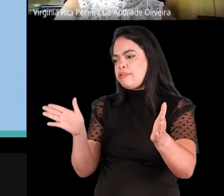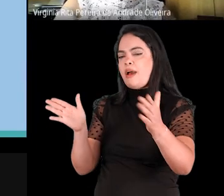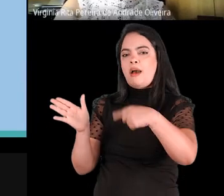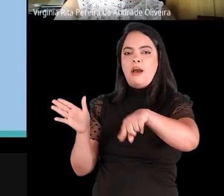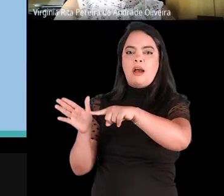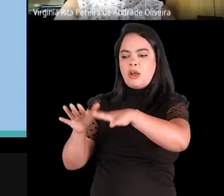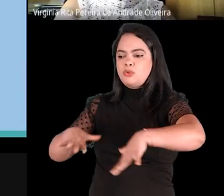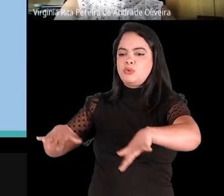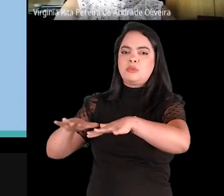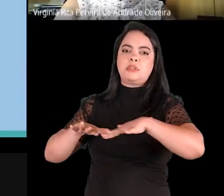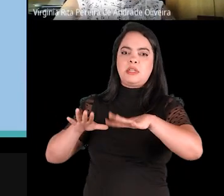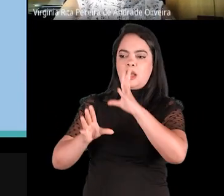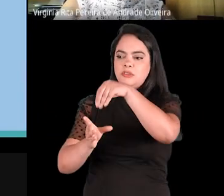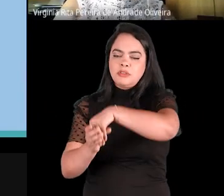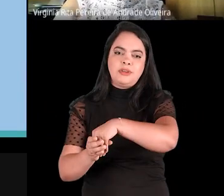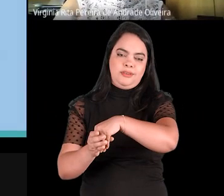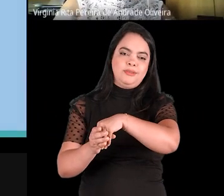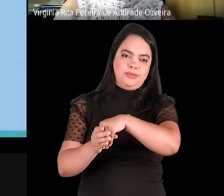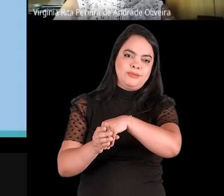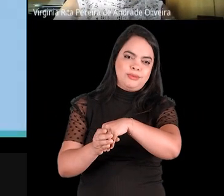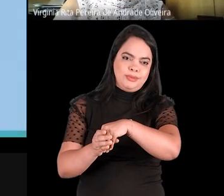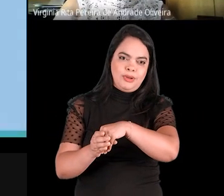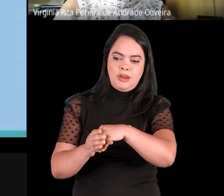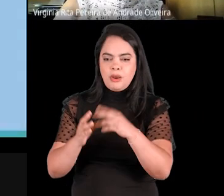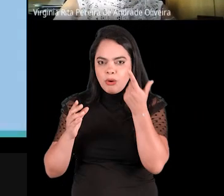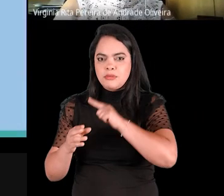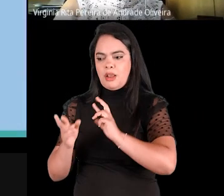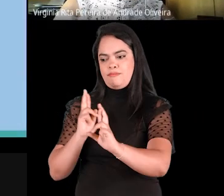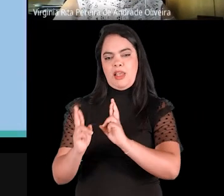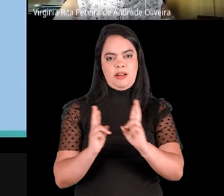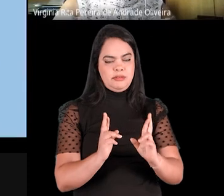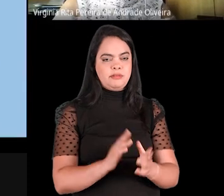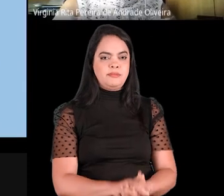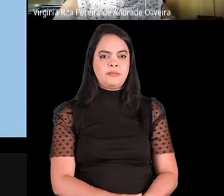participa, né, e que ela estabelece suas relações.